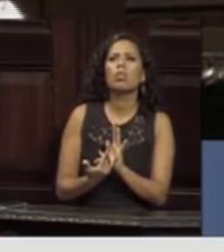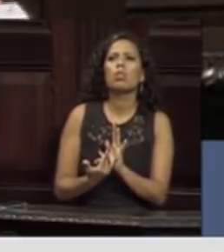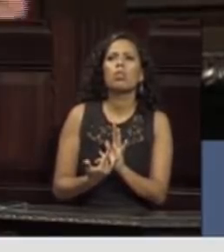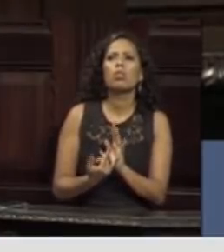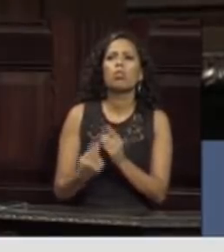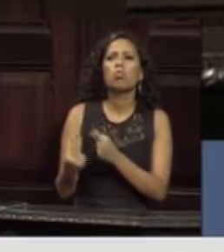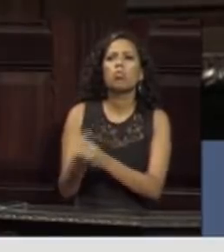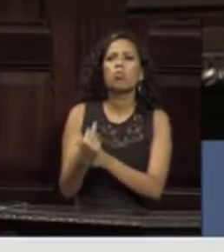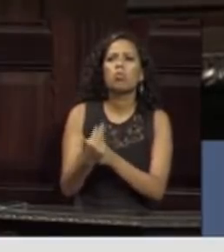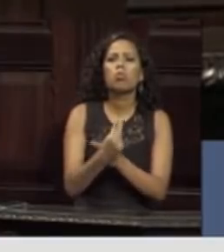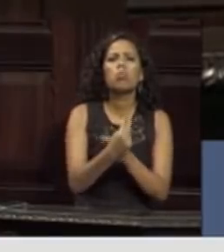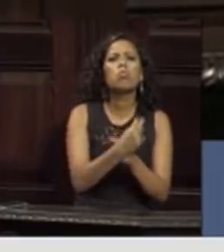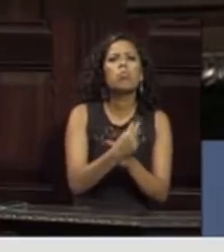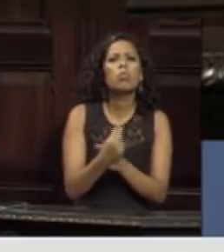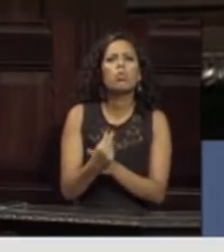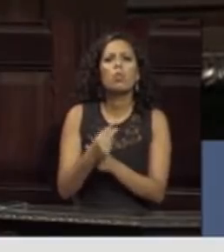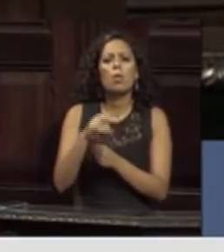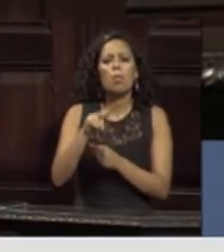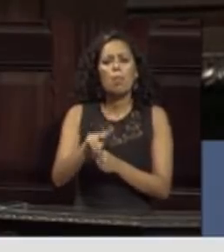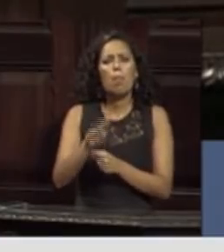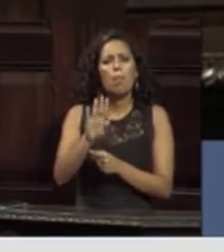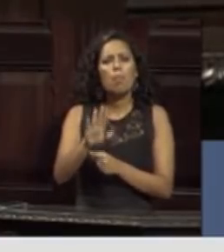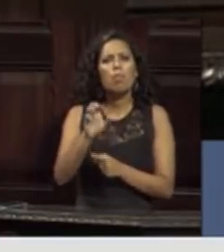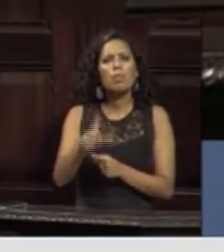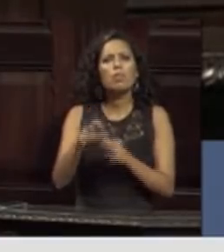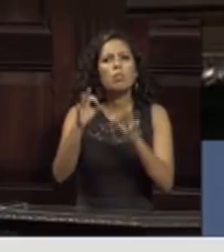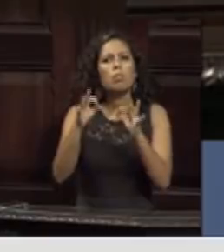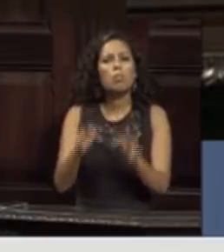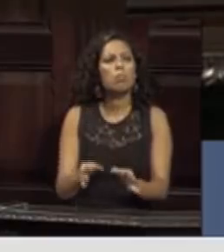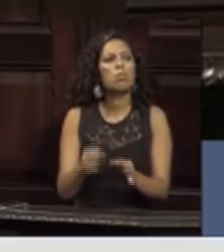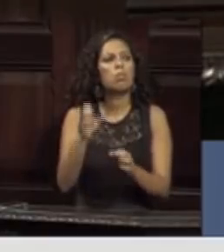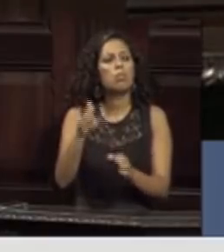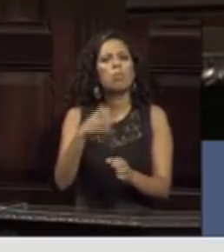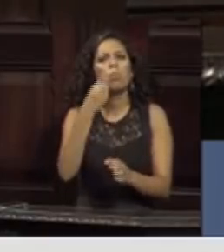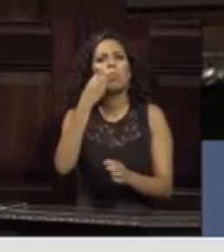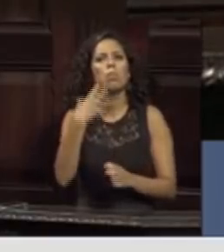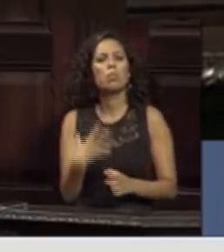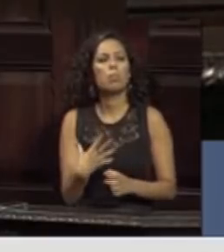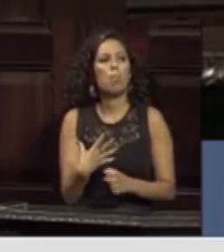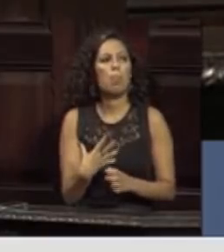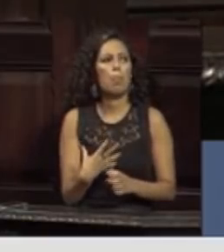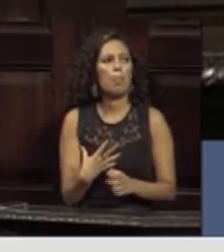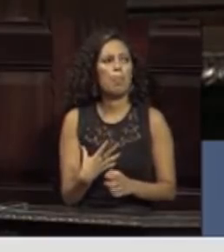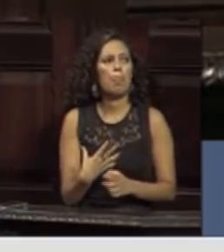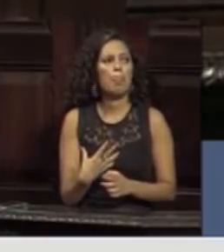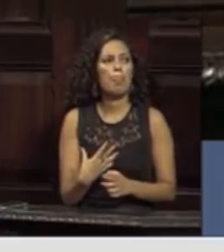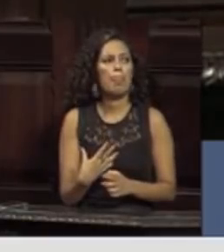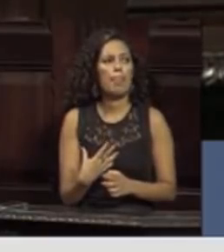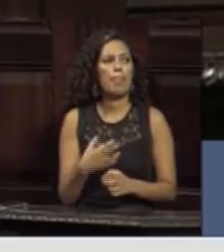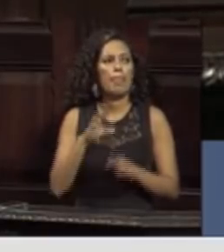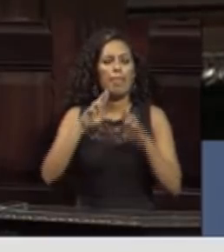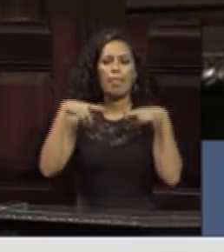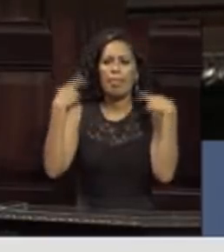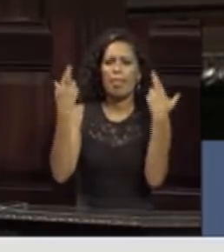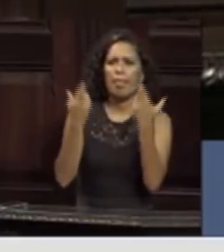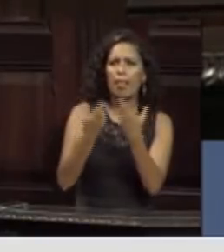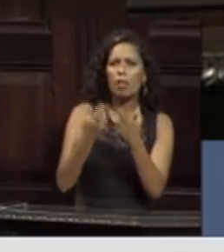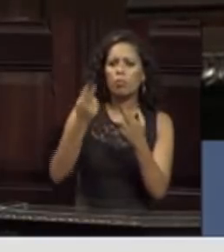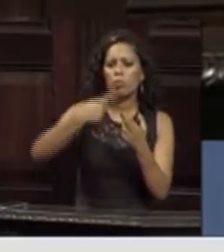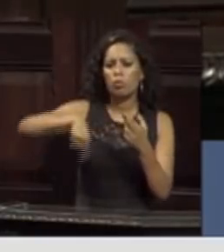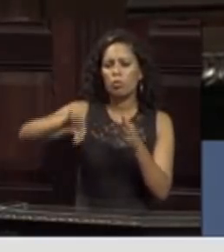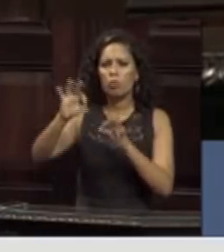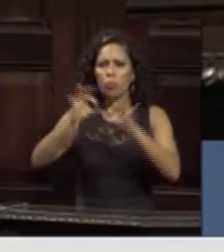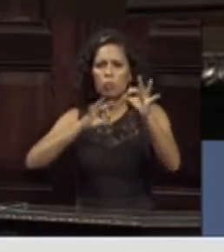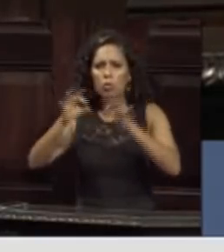Isto é perfeitamente viável. Quer dizer, na reunião do Colégio de Líderes, inclusive